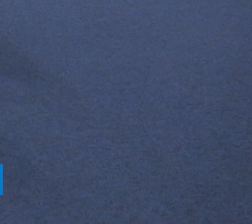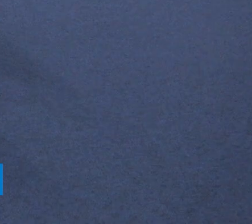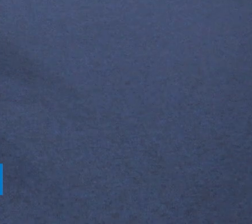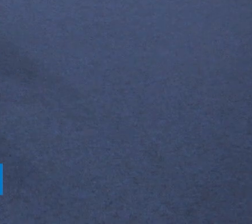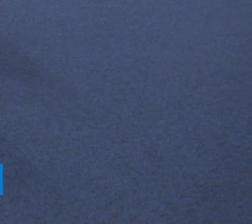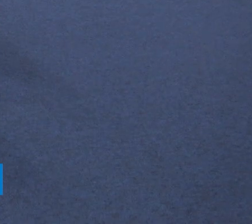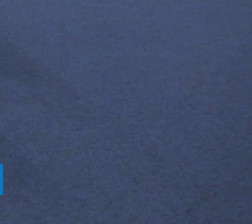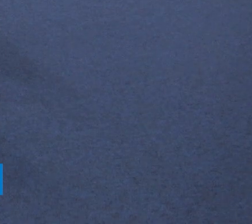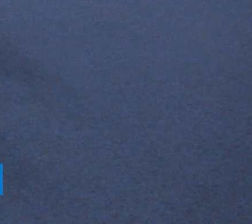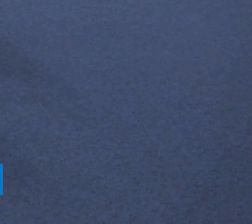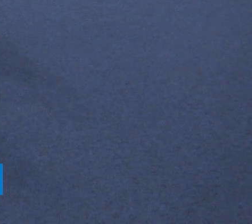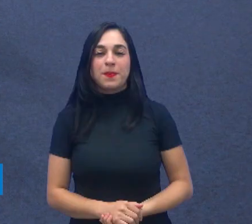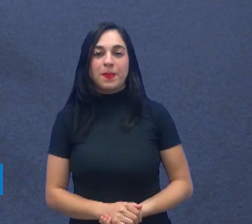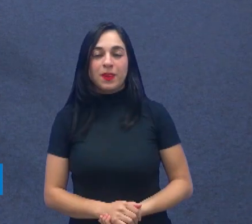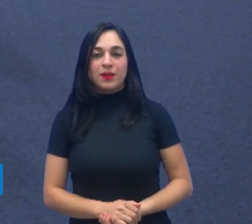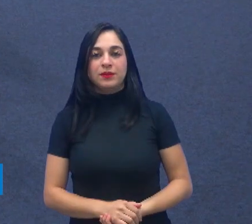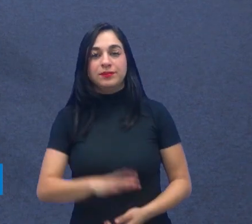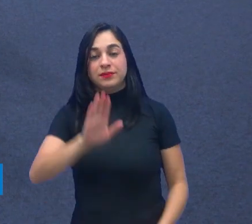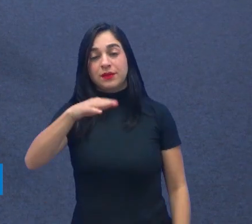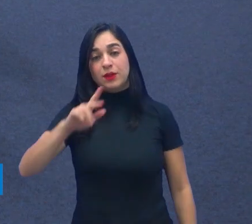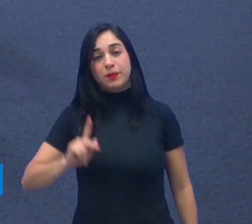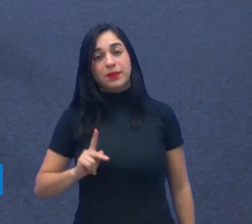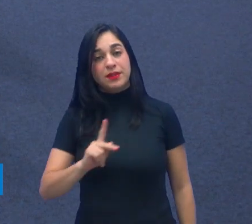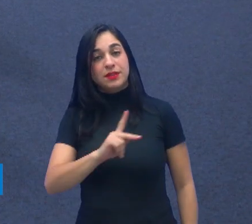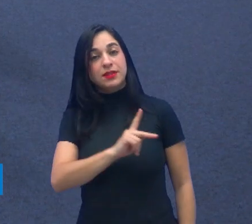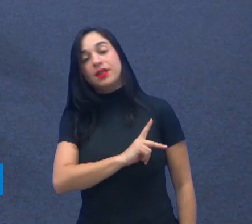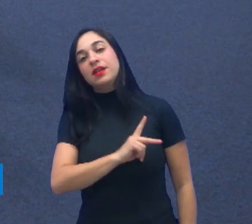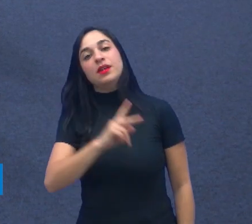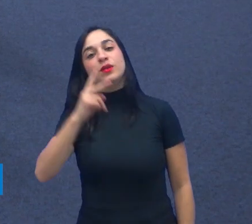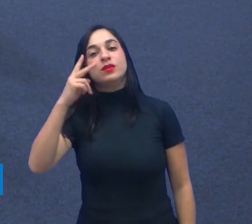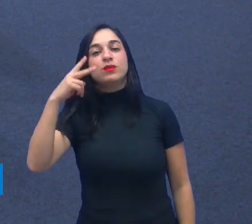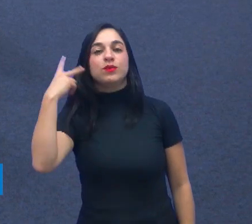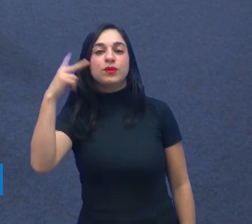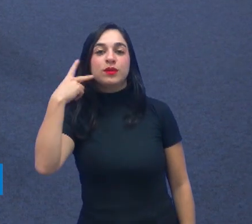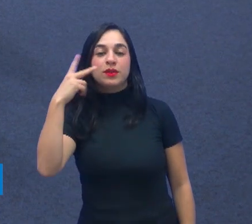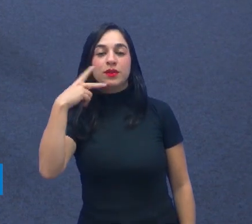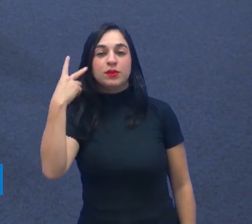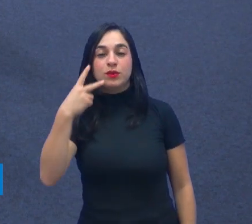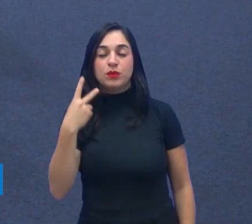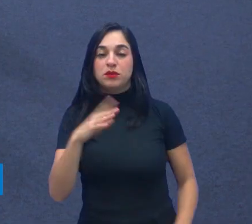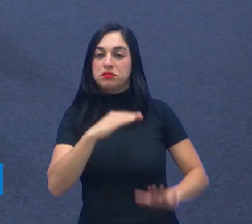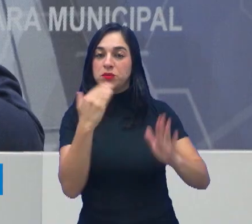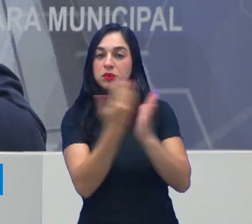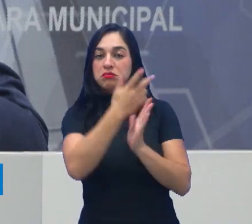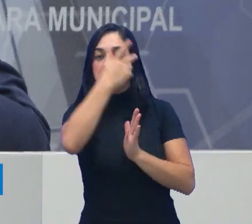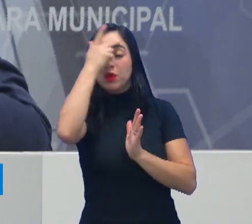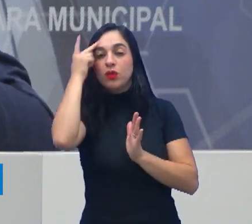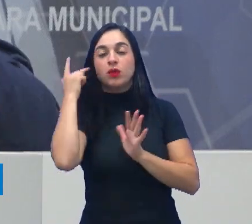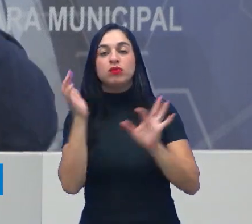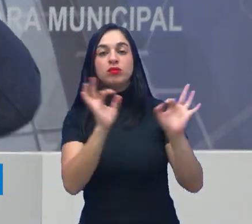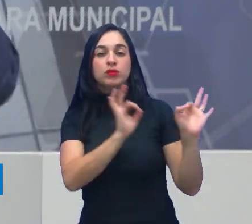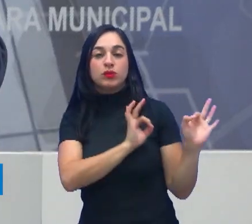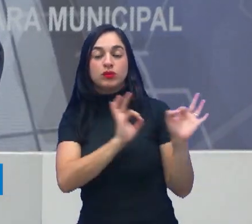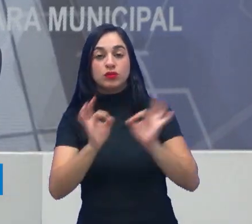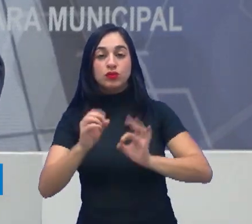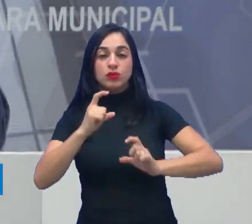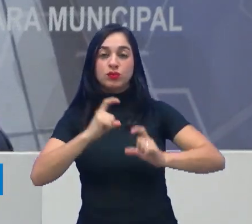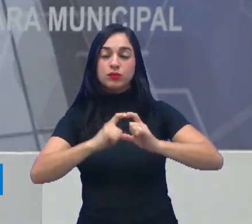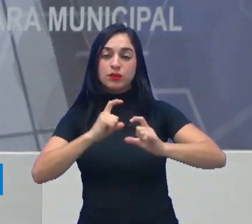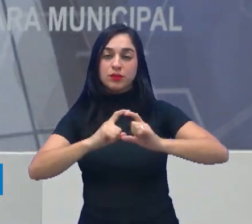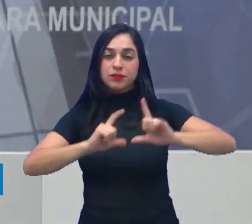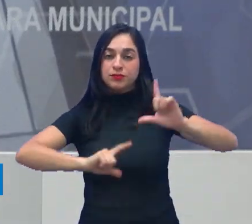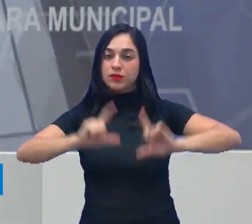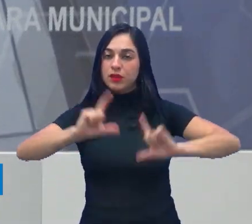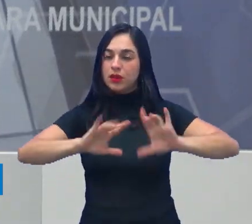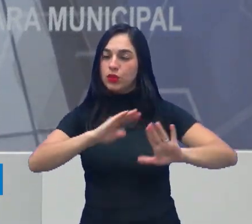Senhor presidente, senhores vereadores, público que nos acompanha através da TV Câmara,